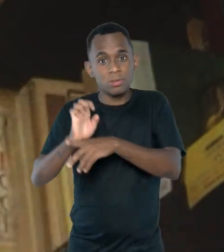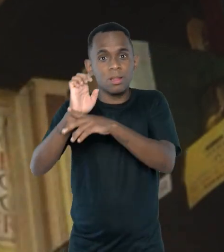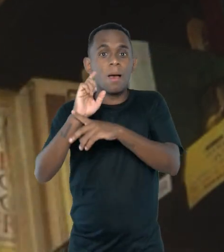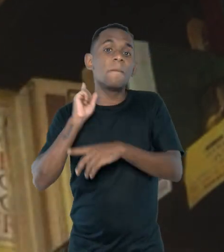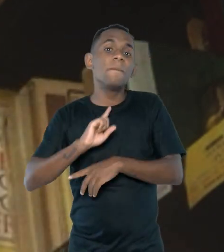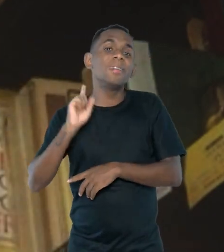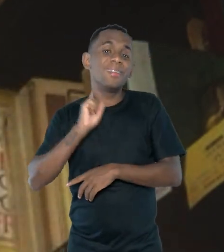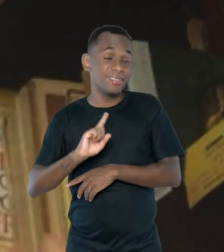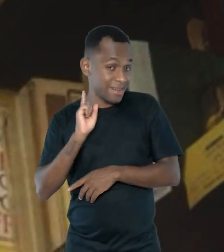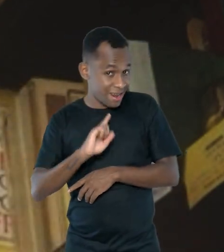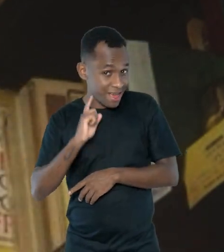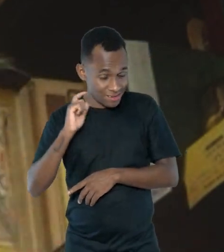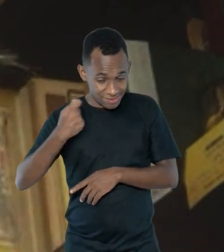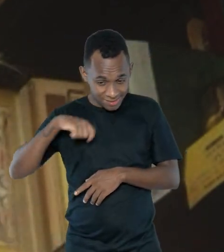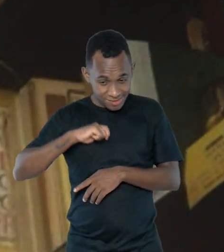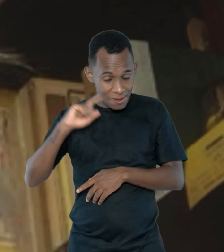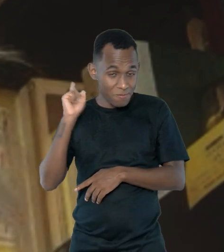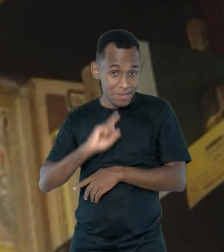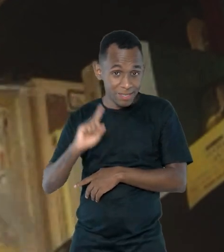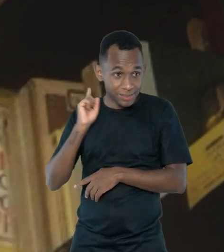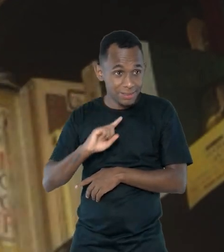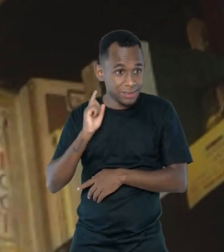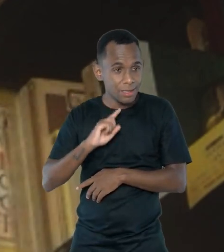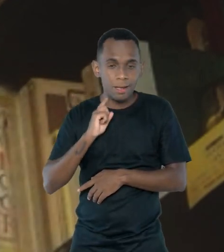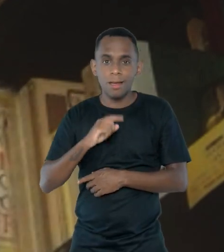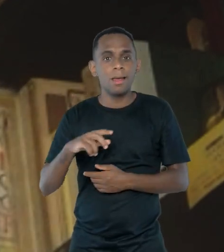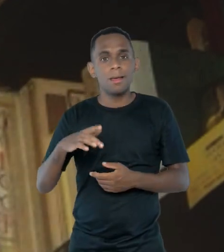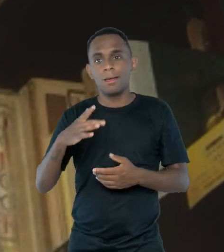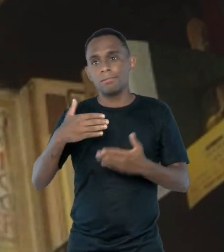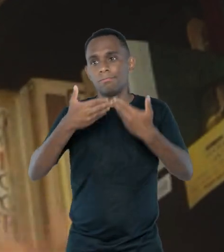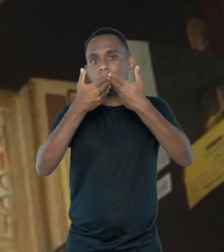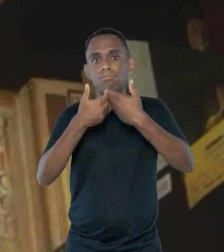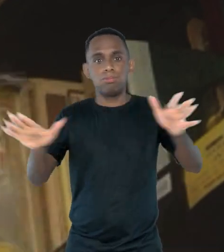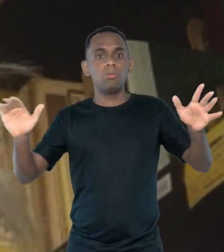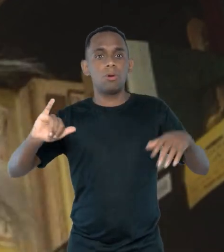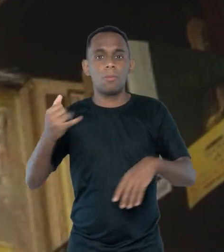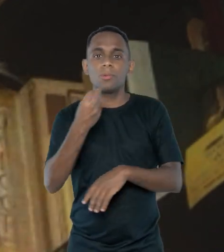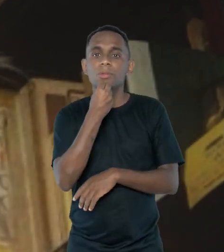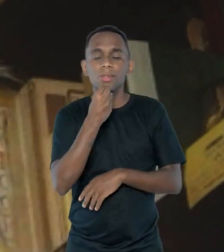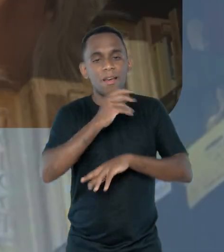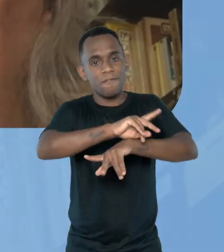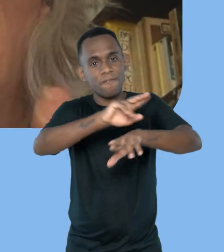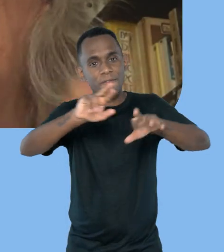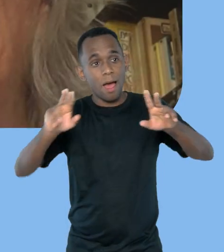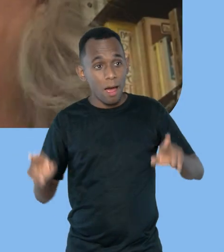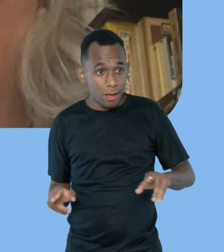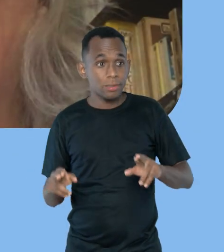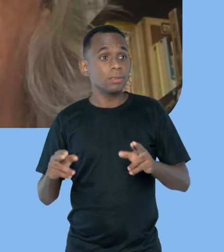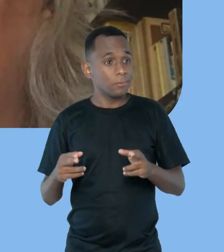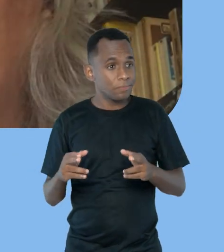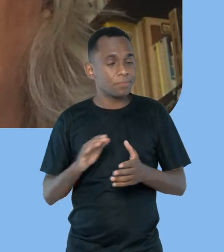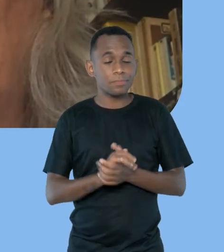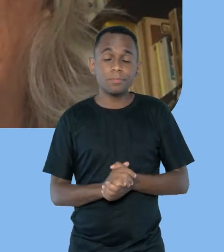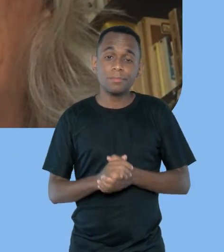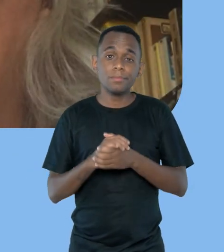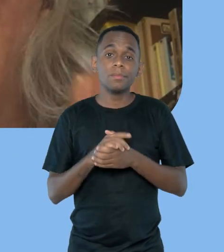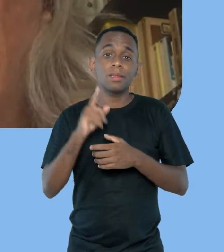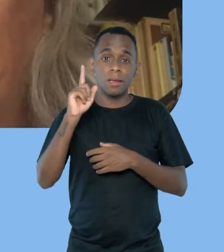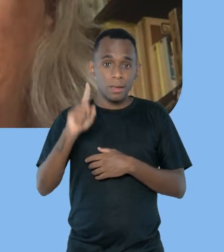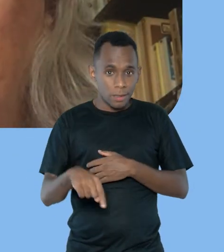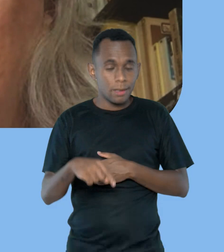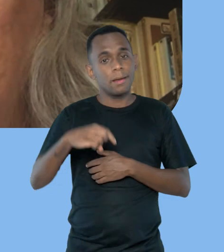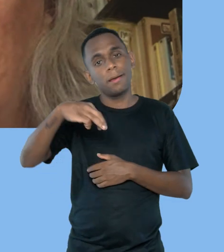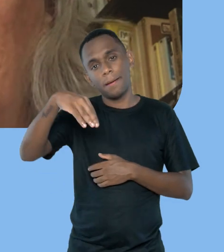que nós somos mineiras, mineiros, as portas se abrem. E, realmente, quem abre a porta para a gente é